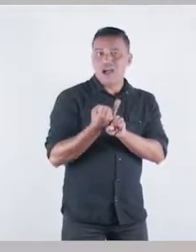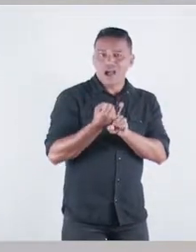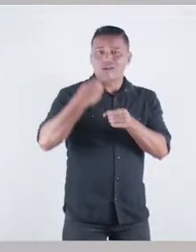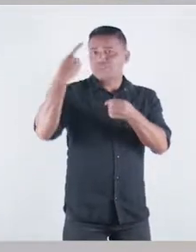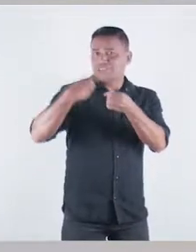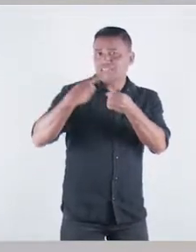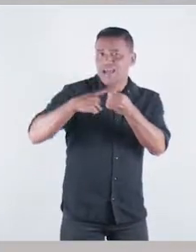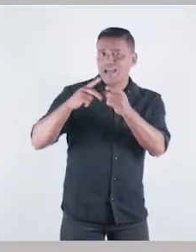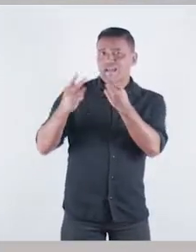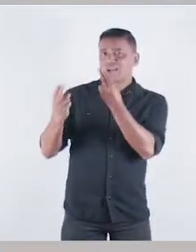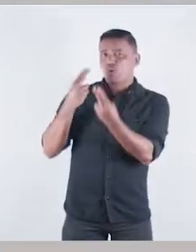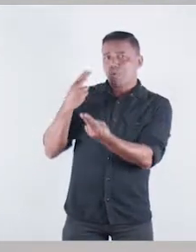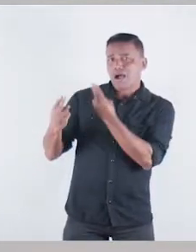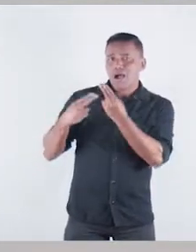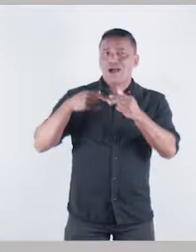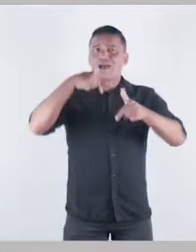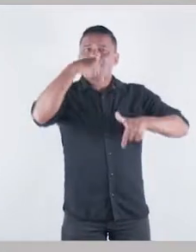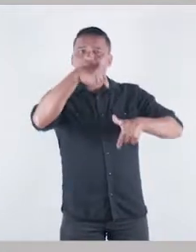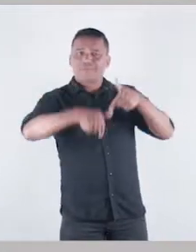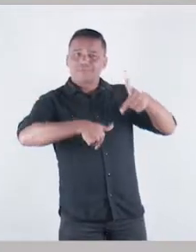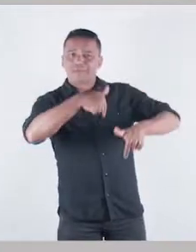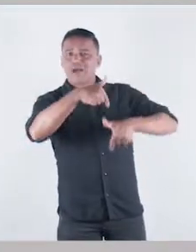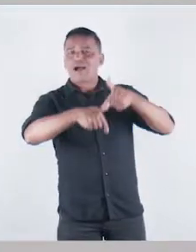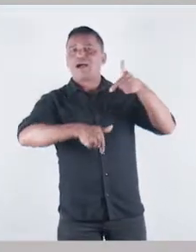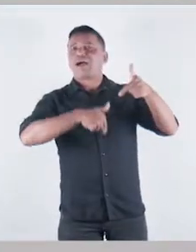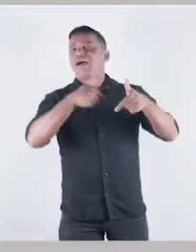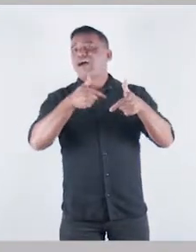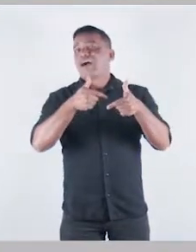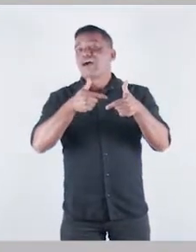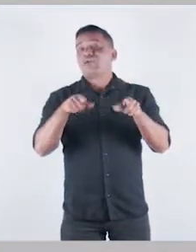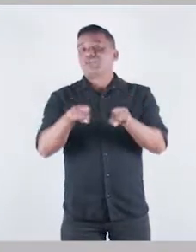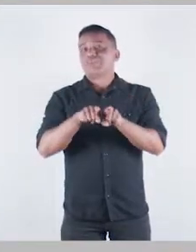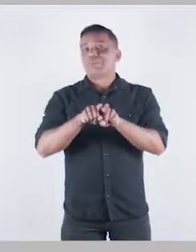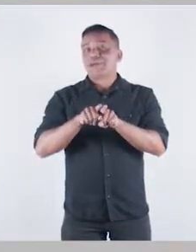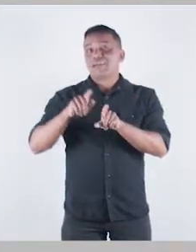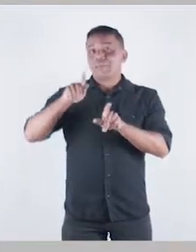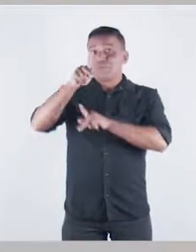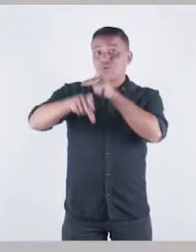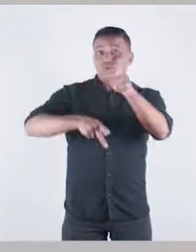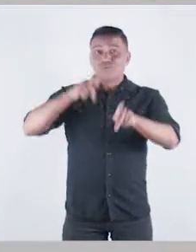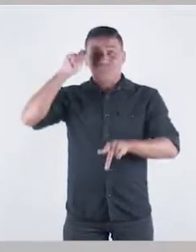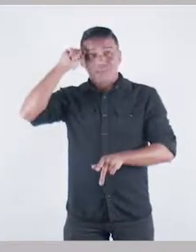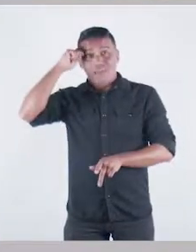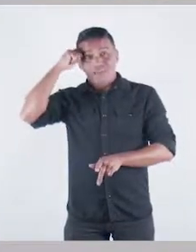de trabalho, das questões da vulnerabilidade negra,